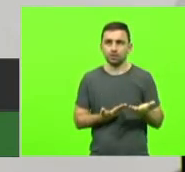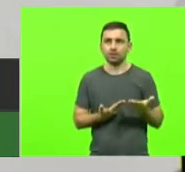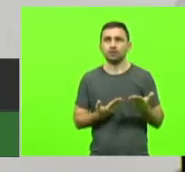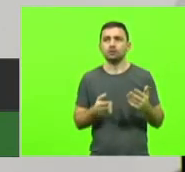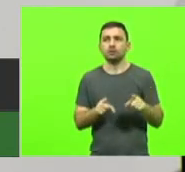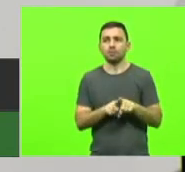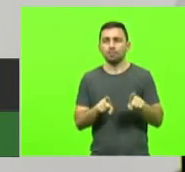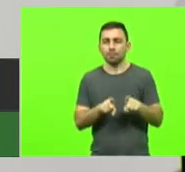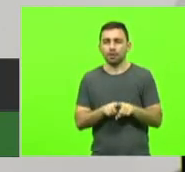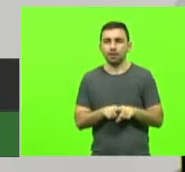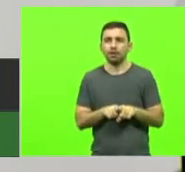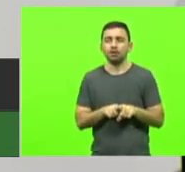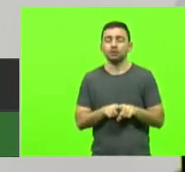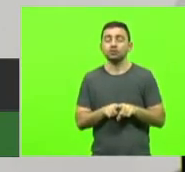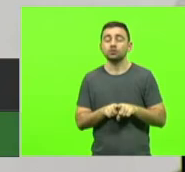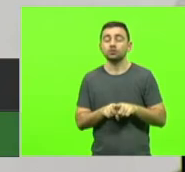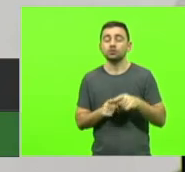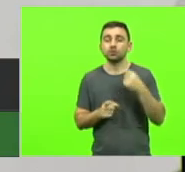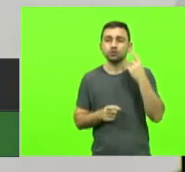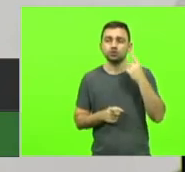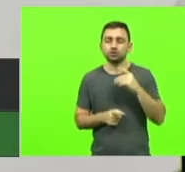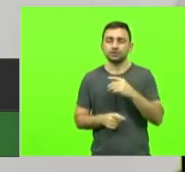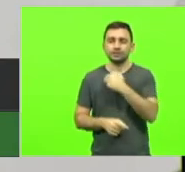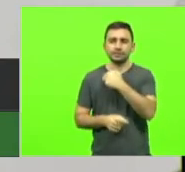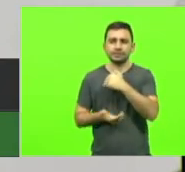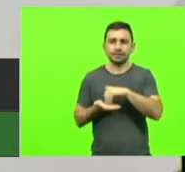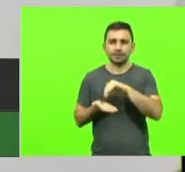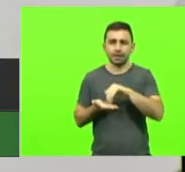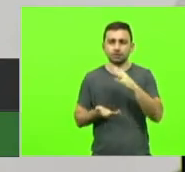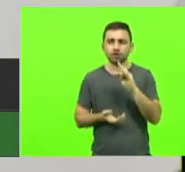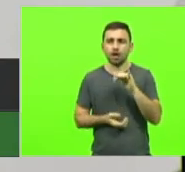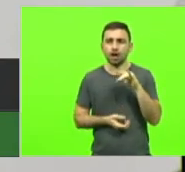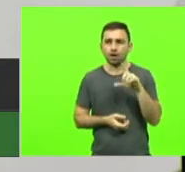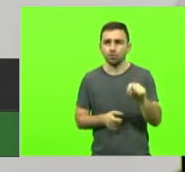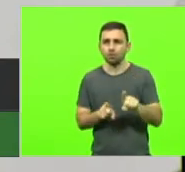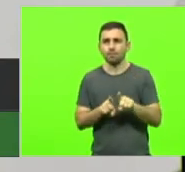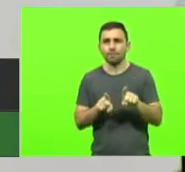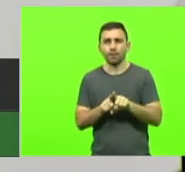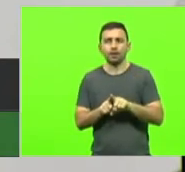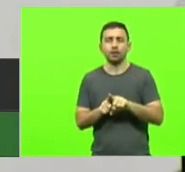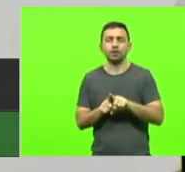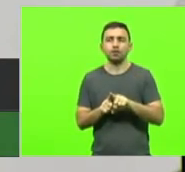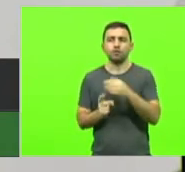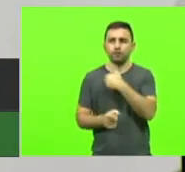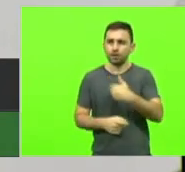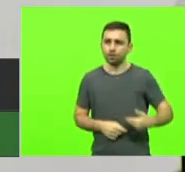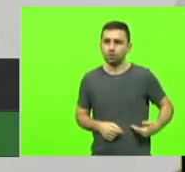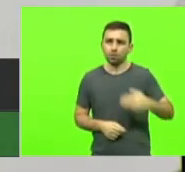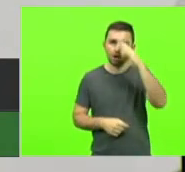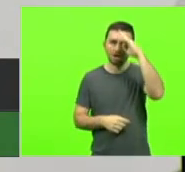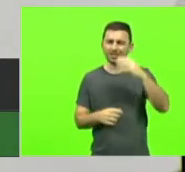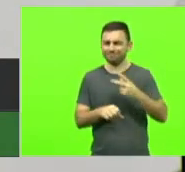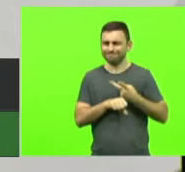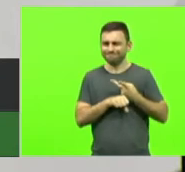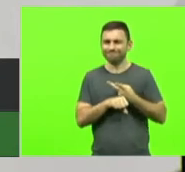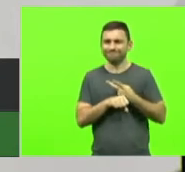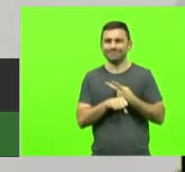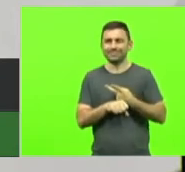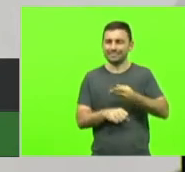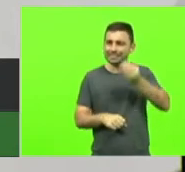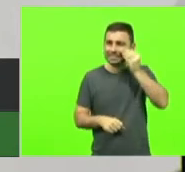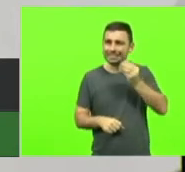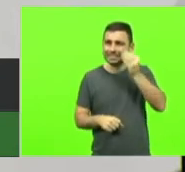Tiago Vieira, juntamente com o governador Carlos Moisés, que buscaram convencer e